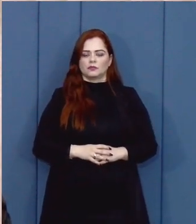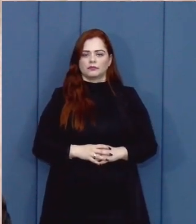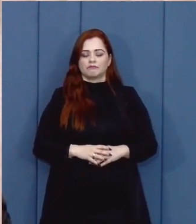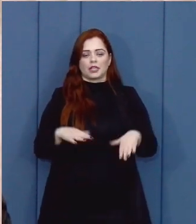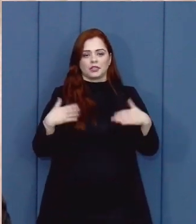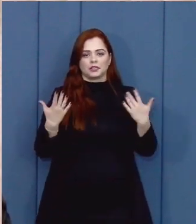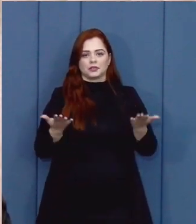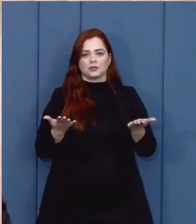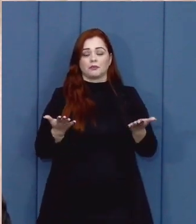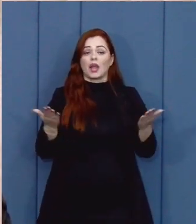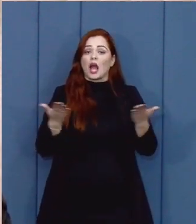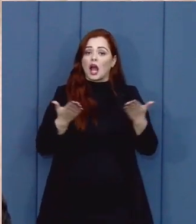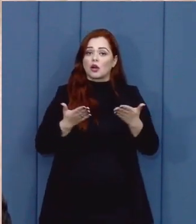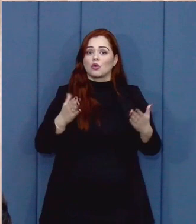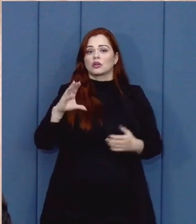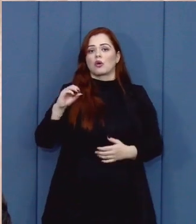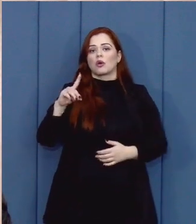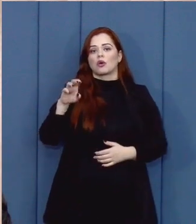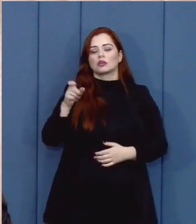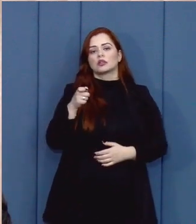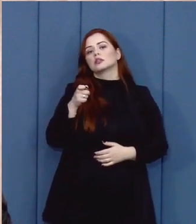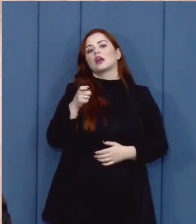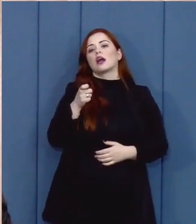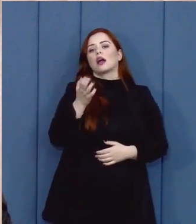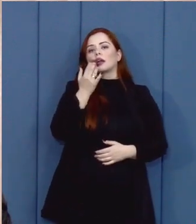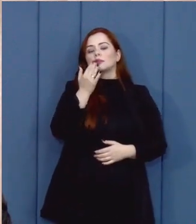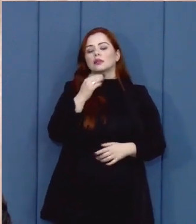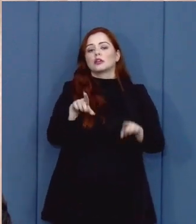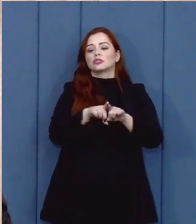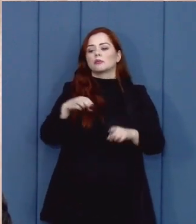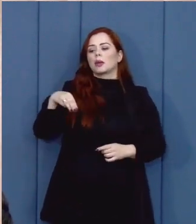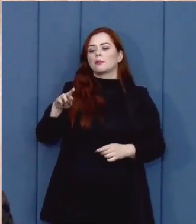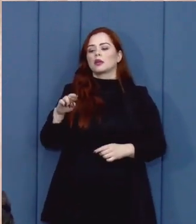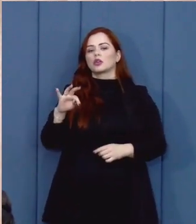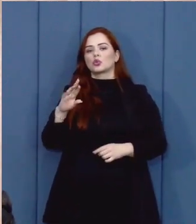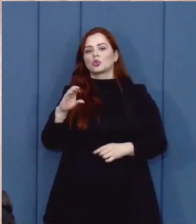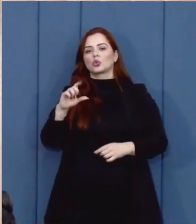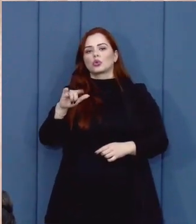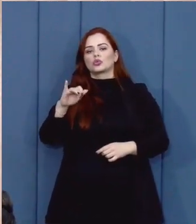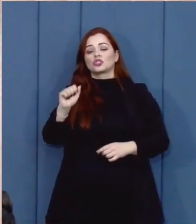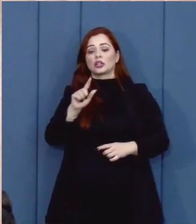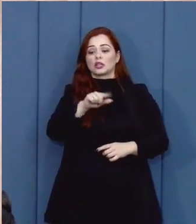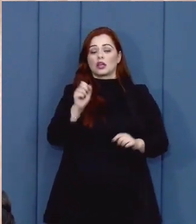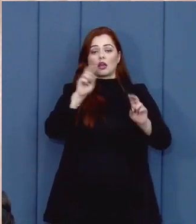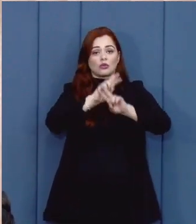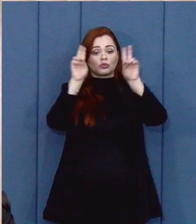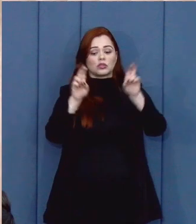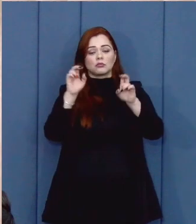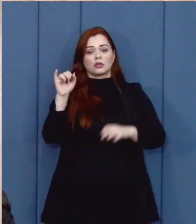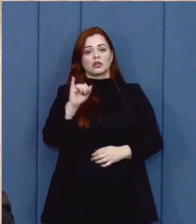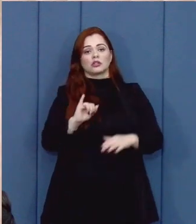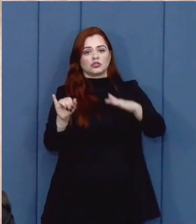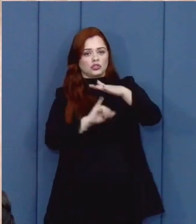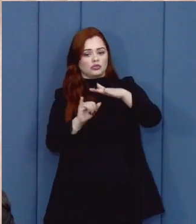Bem, agora códex alimentares e metrologia, né, que é o grande tema da instituição